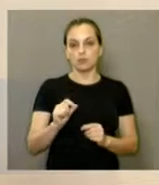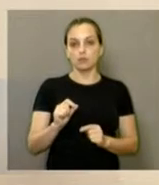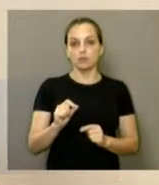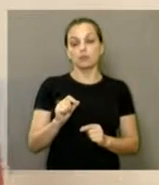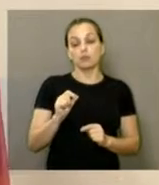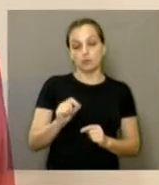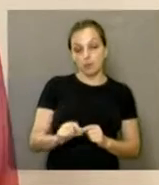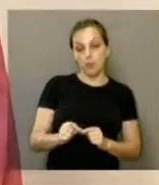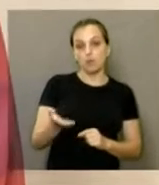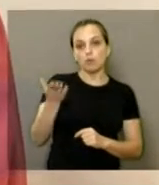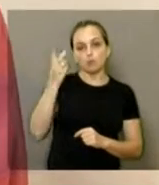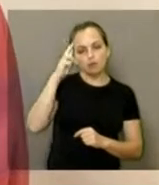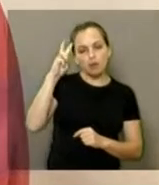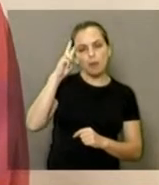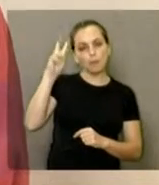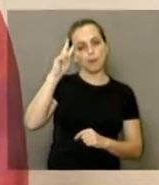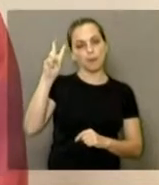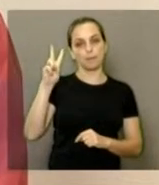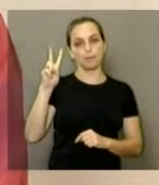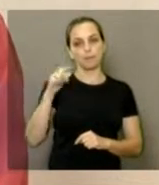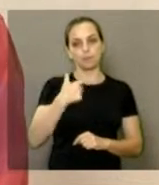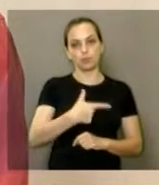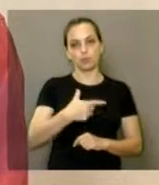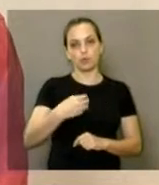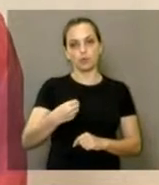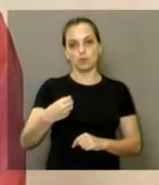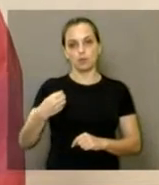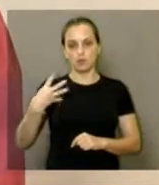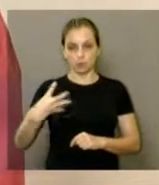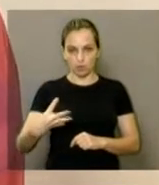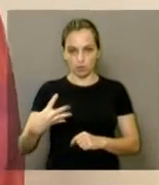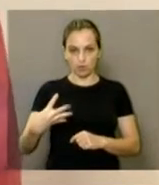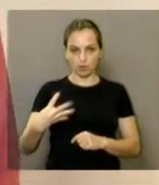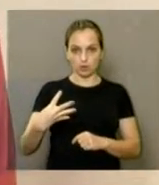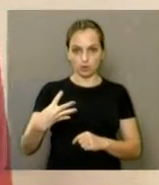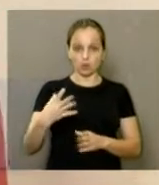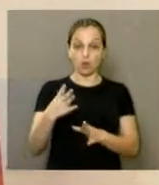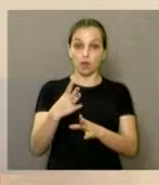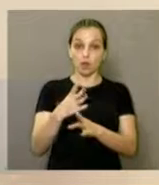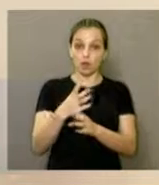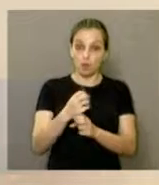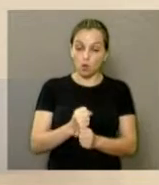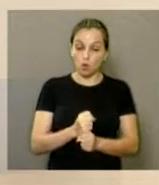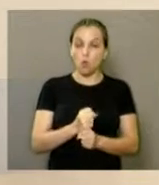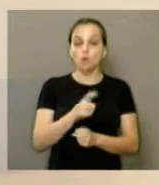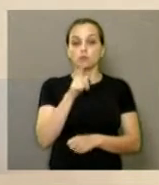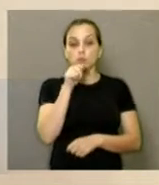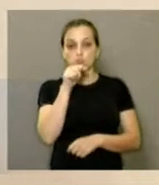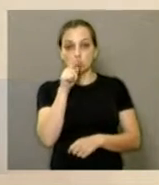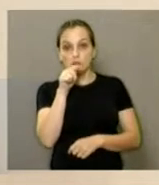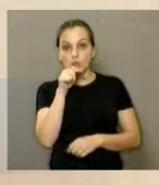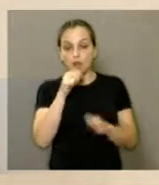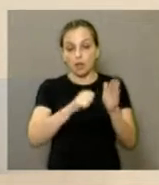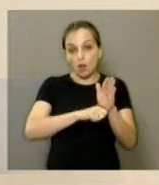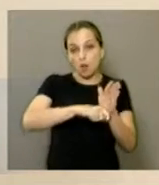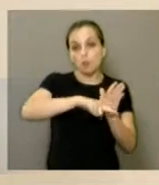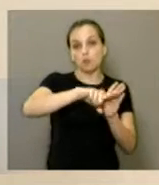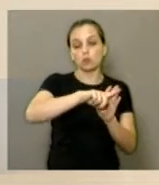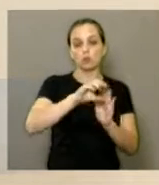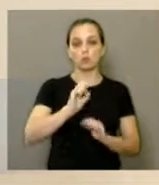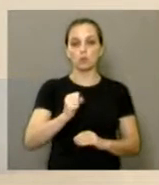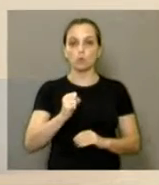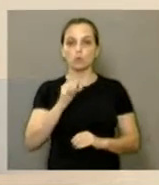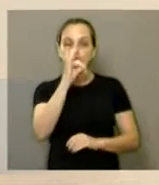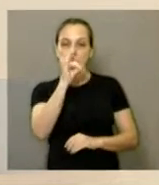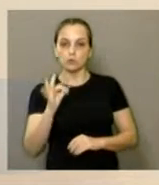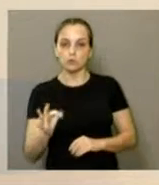vamos resgatar um pouco. Em 2004, a conta de água aumentou